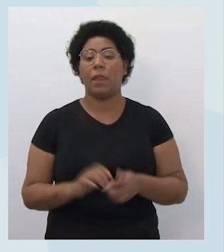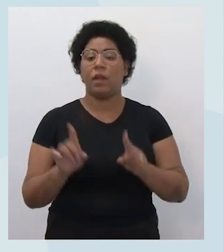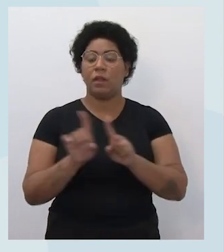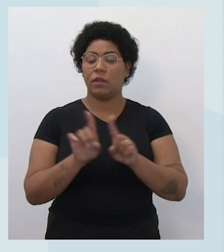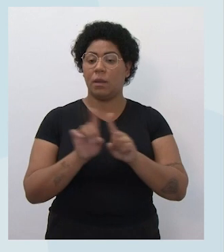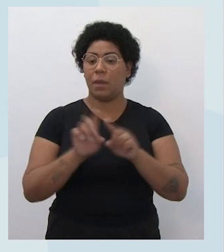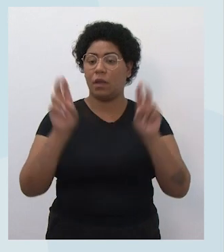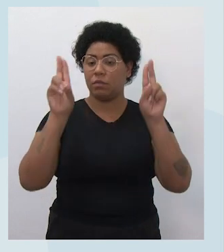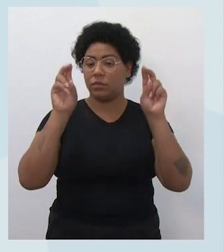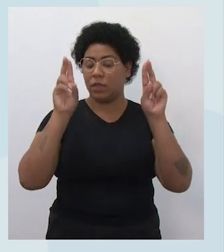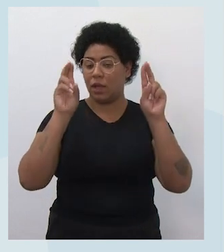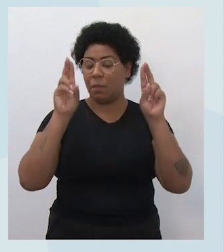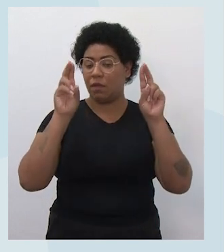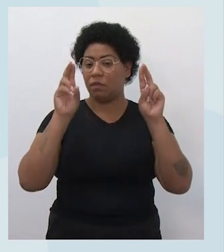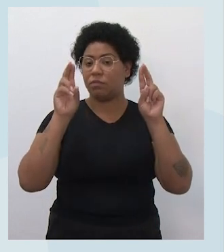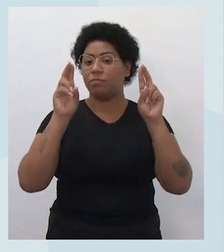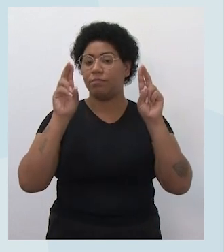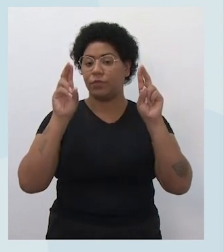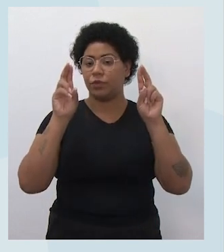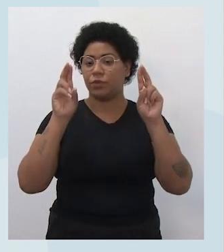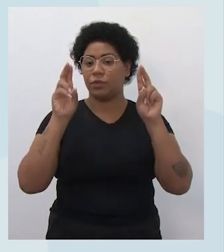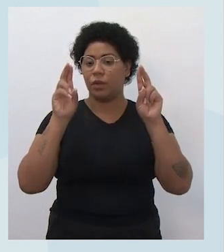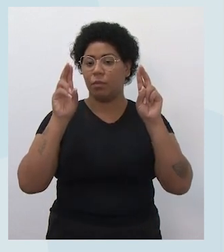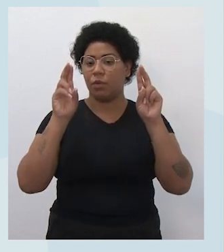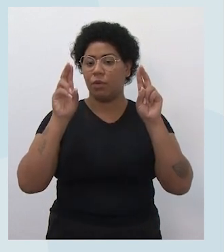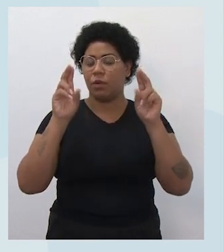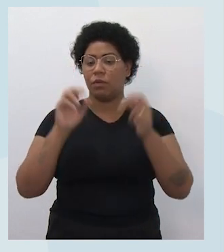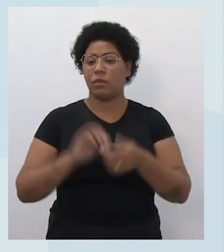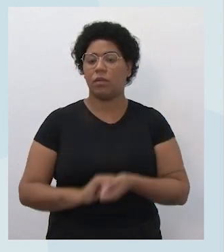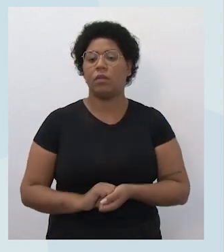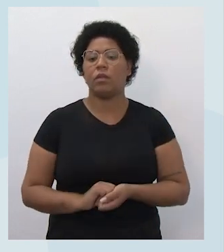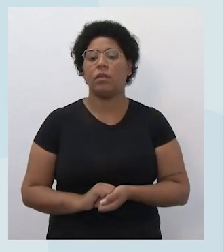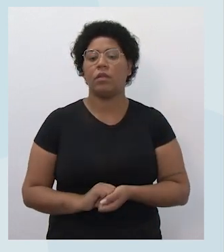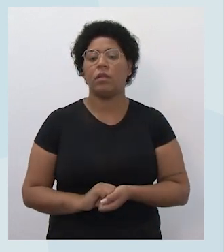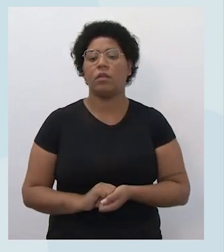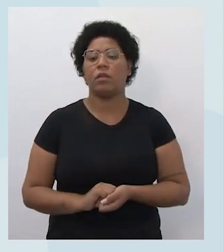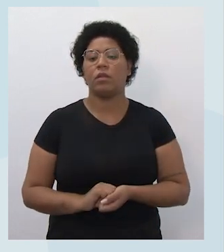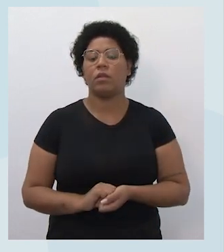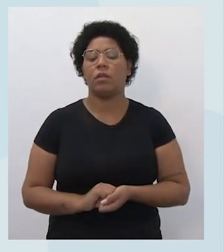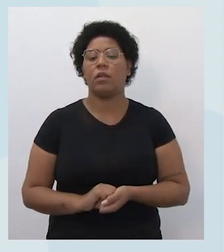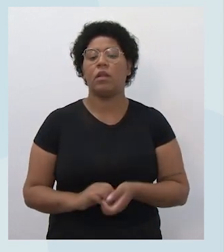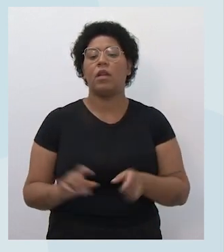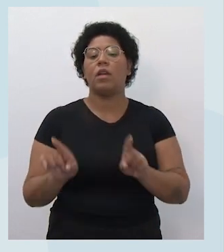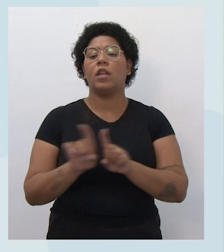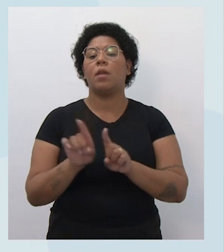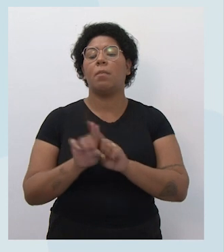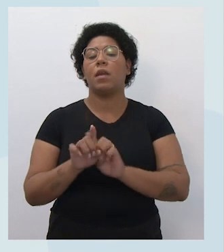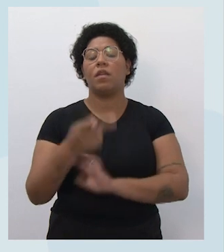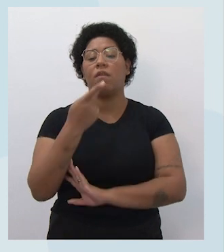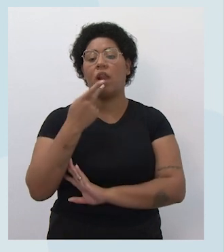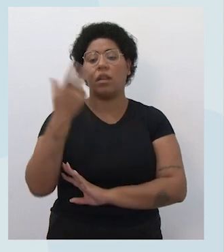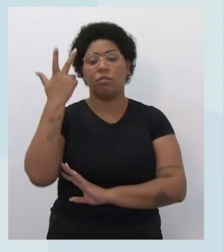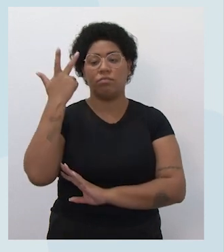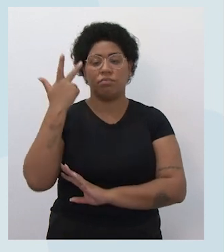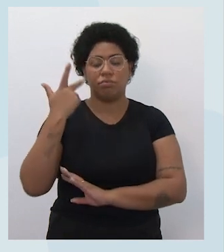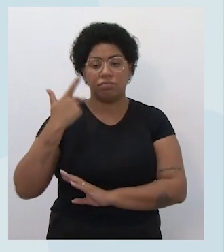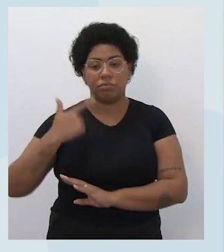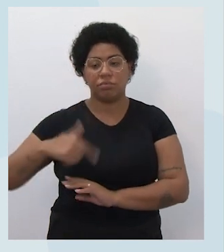Nós trabalharemos, então, né, pensando nessa perspectiva, com um tema transversal da pluralidade